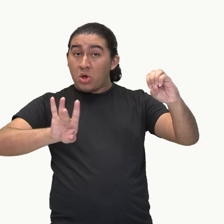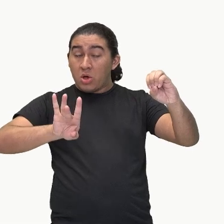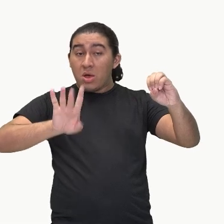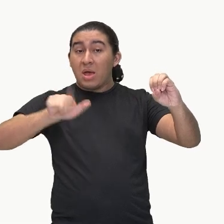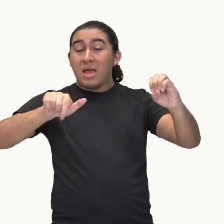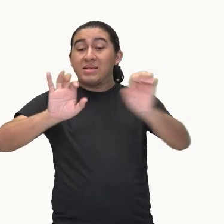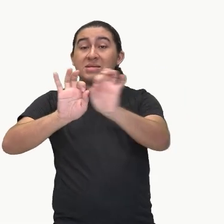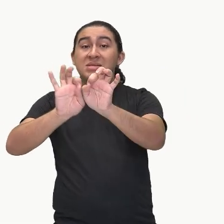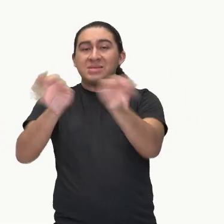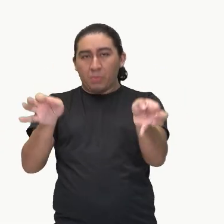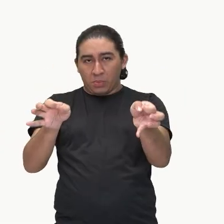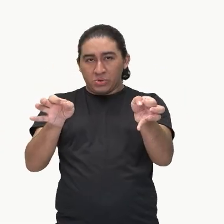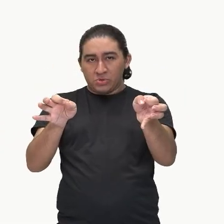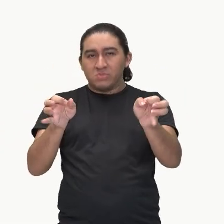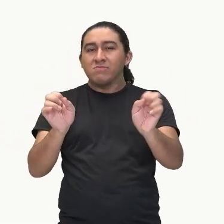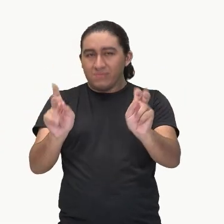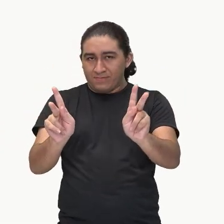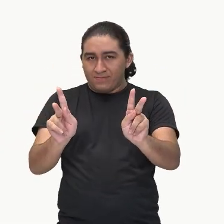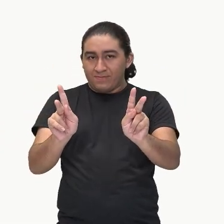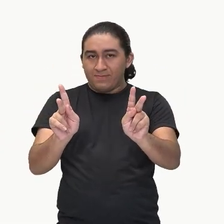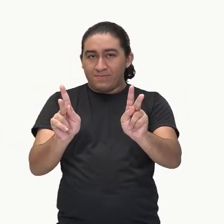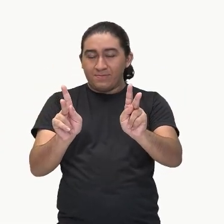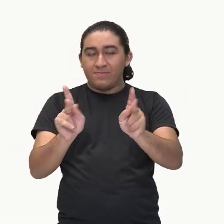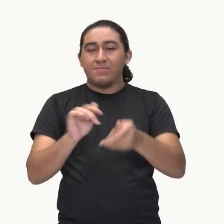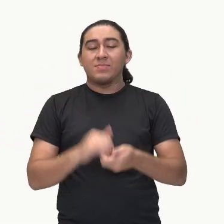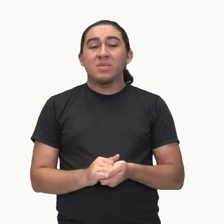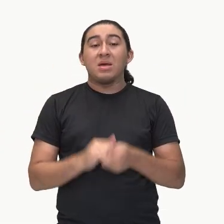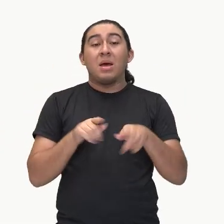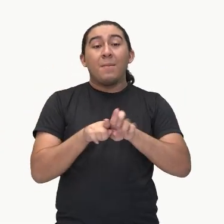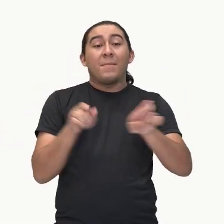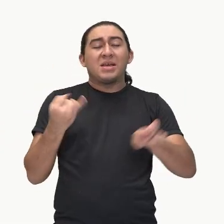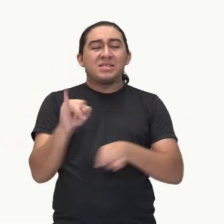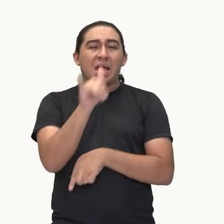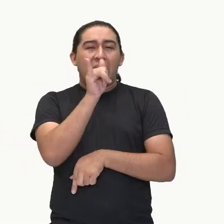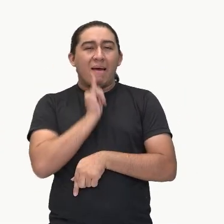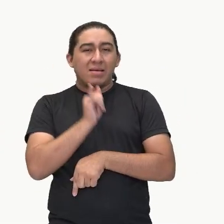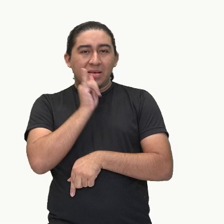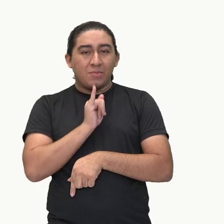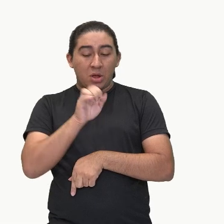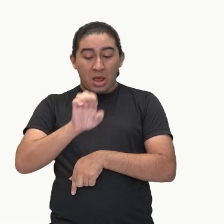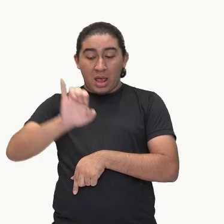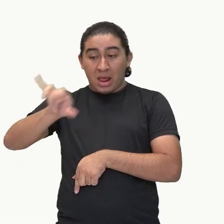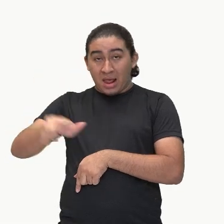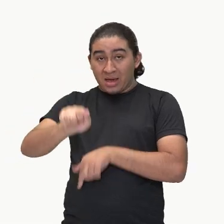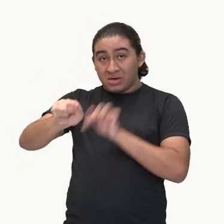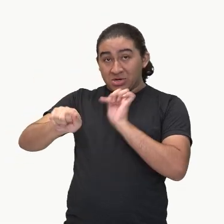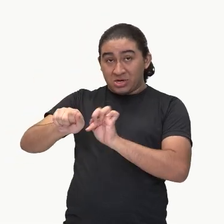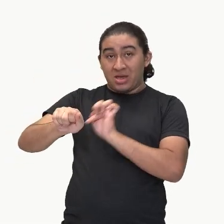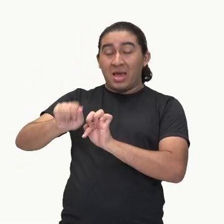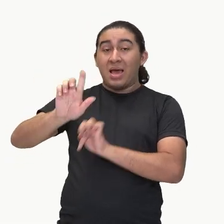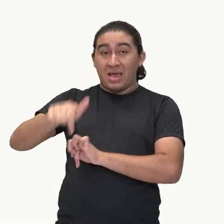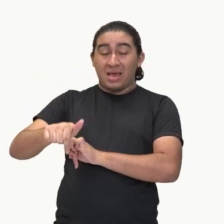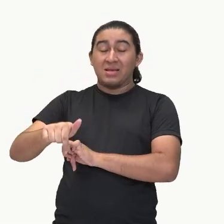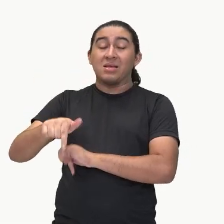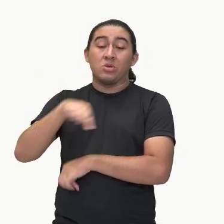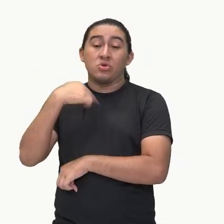período simples, correto? Mas aqui na EJA, nesta fase, nós